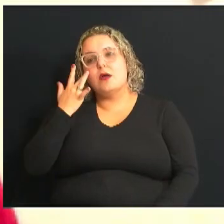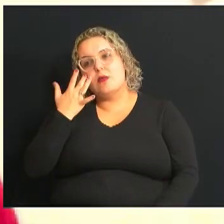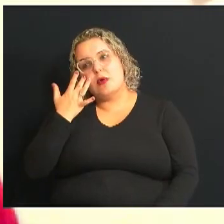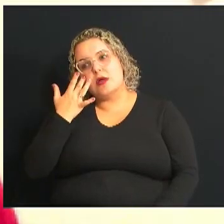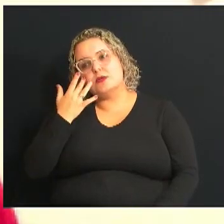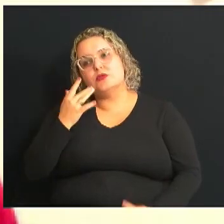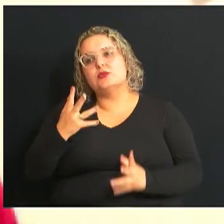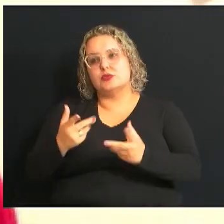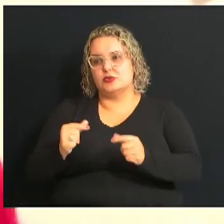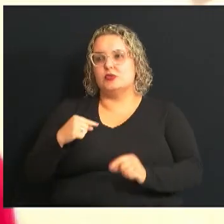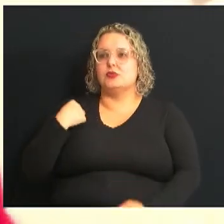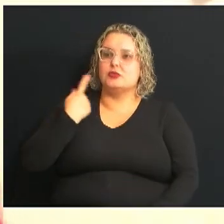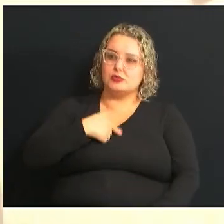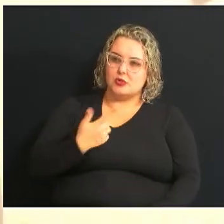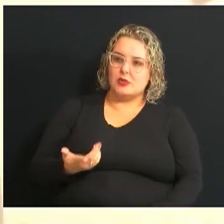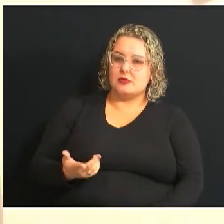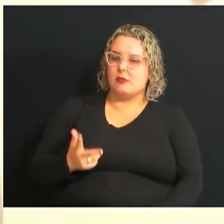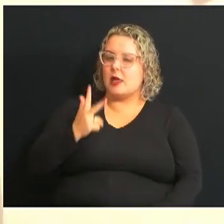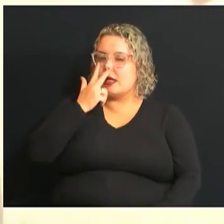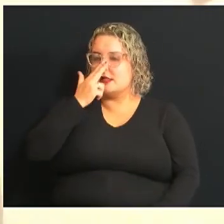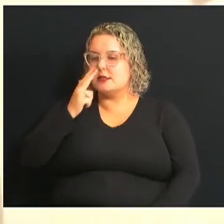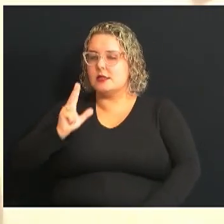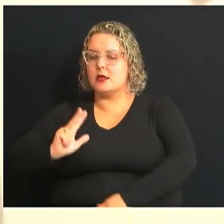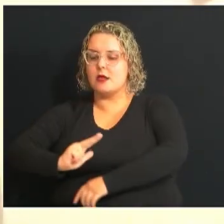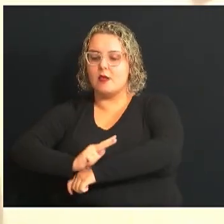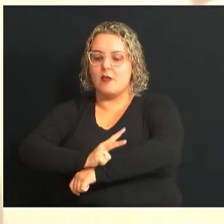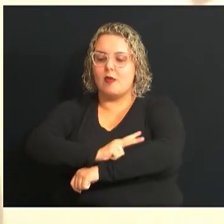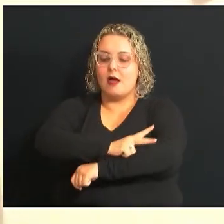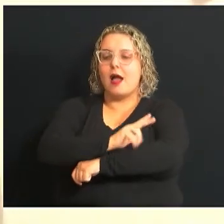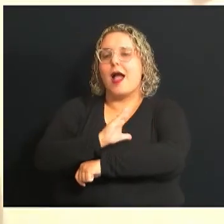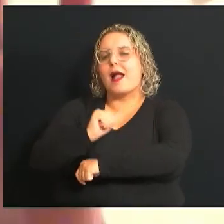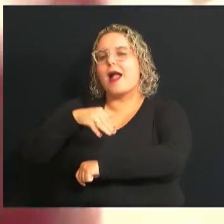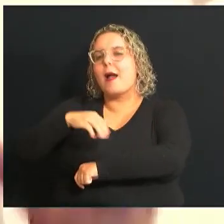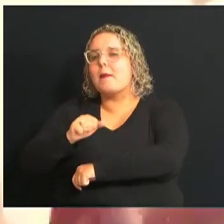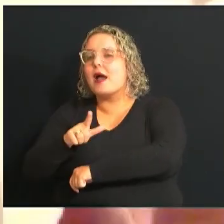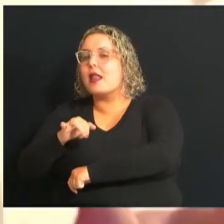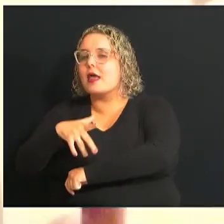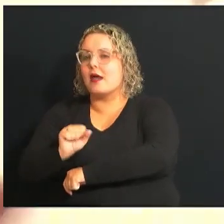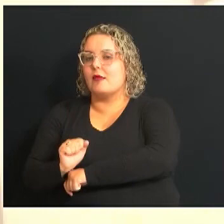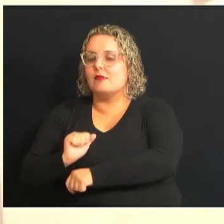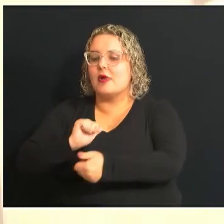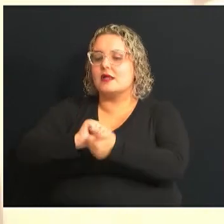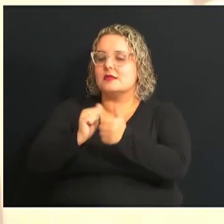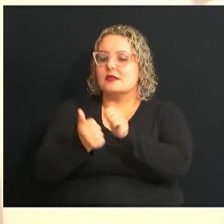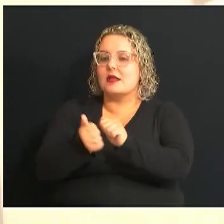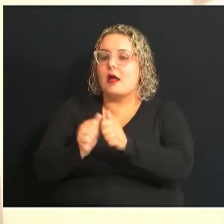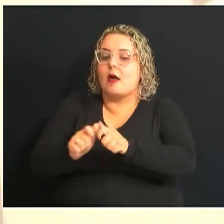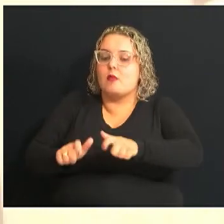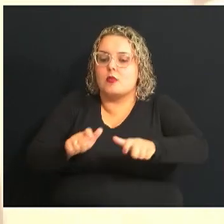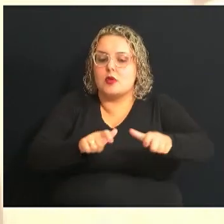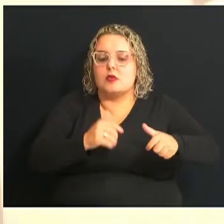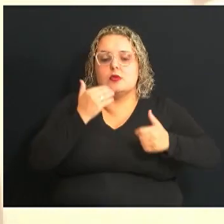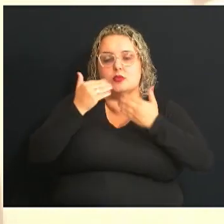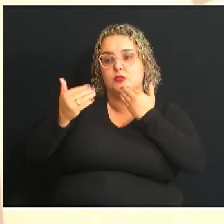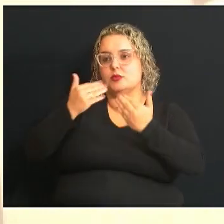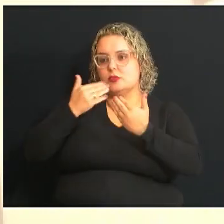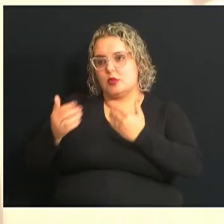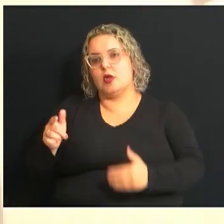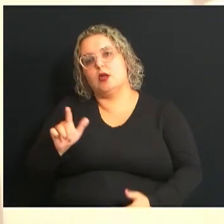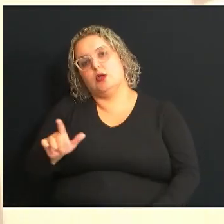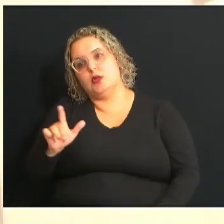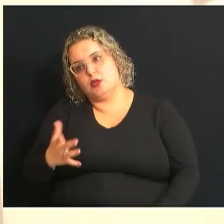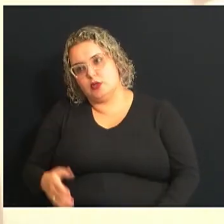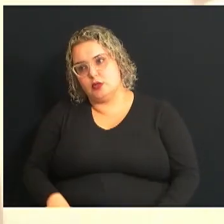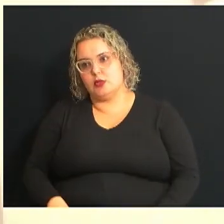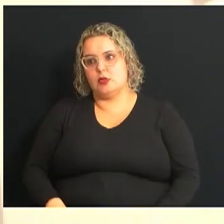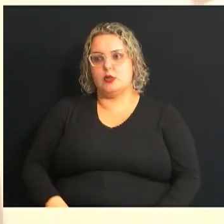pouco camaleões, assim, né? Que a gente vai se adaptando conforme o ambiente nos pede, assim, claro, sem perder